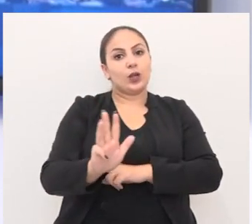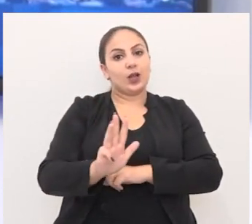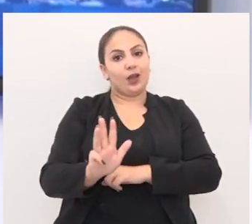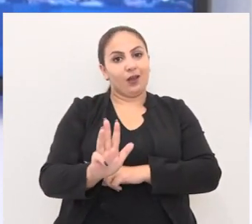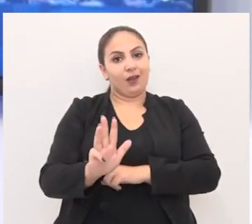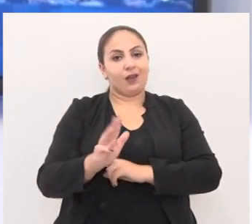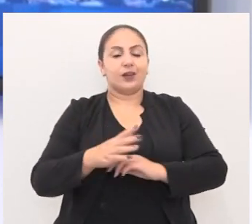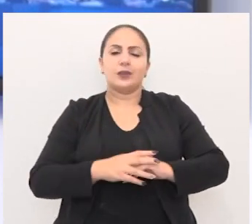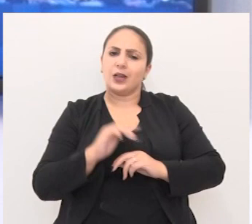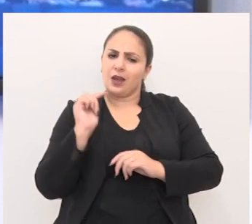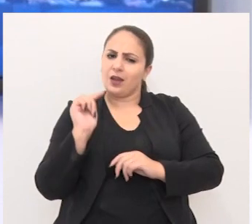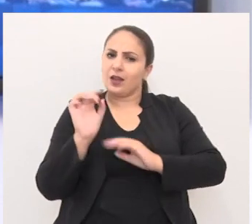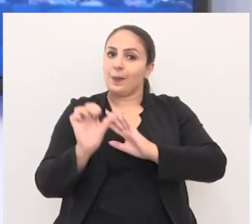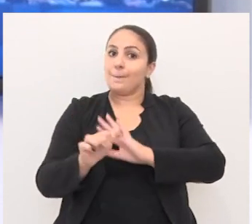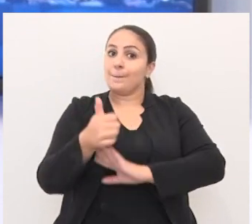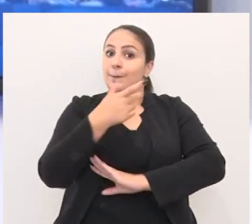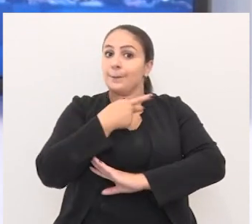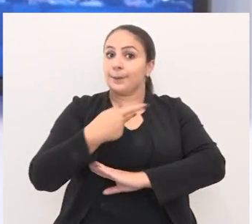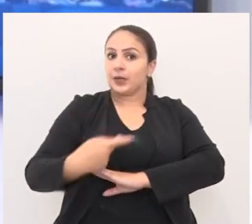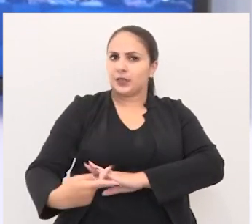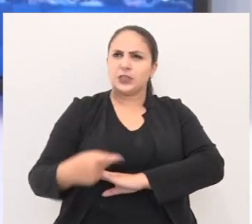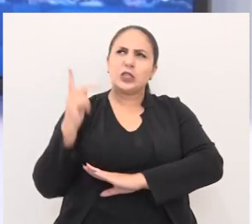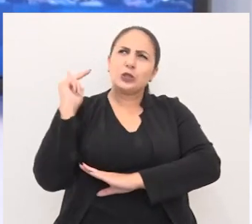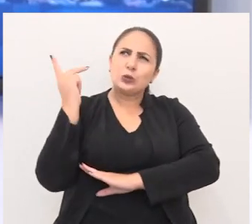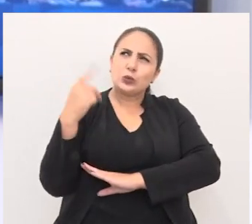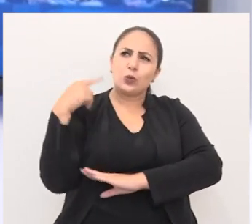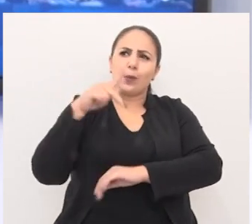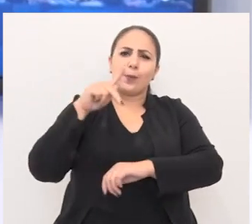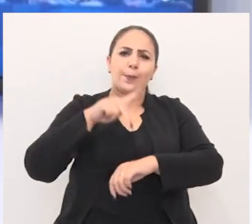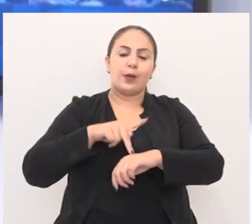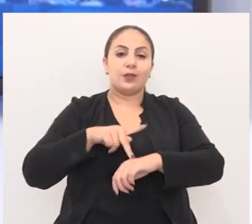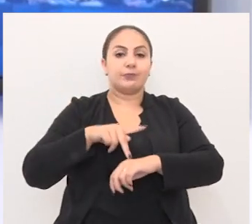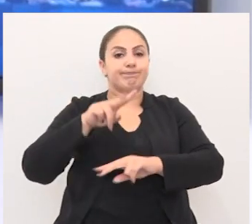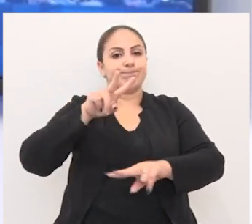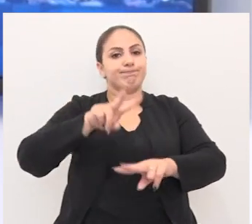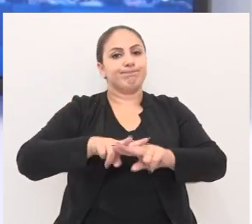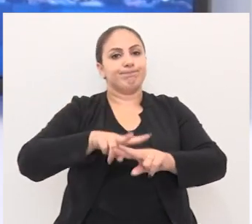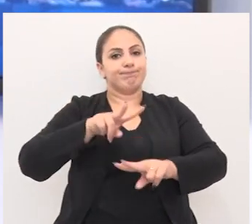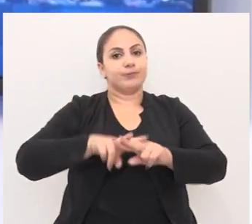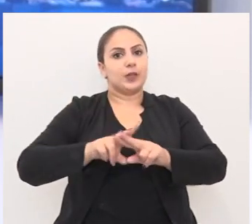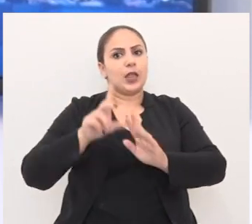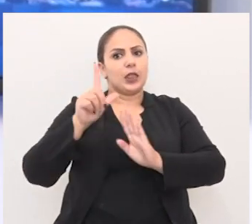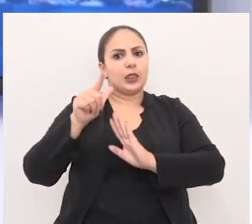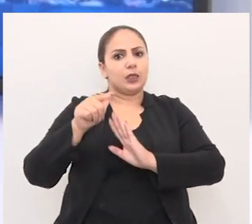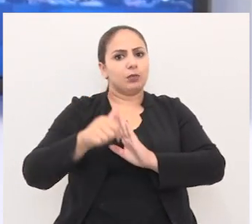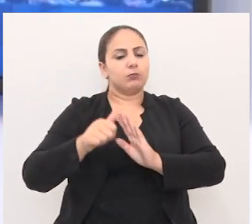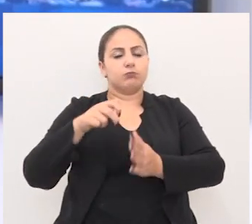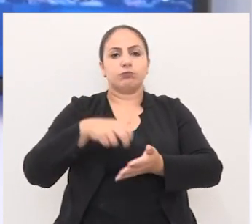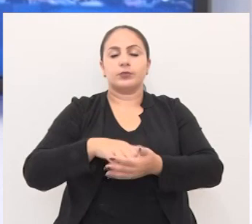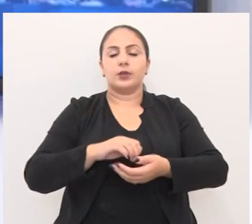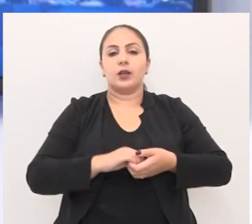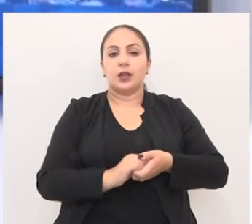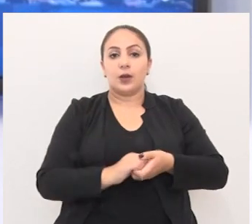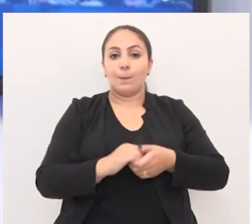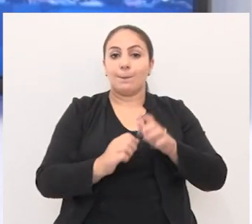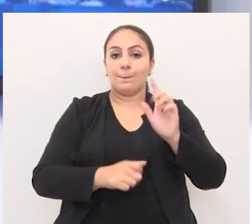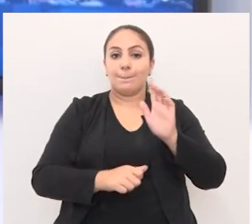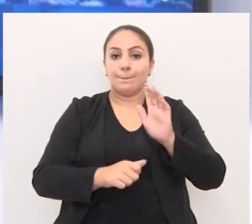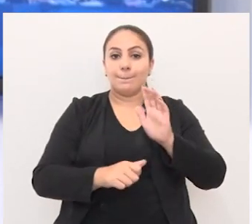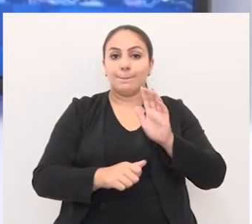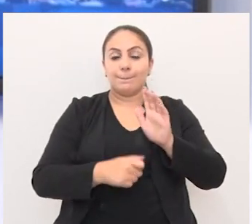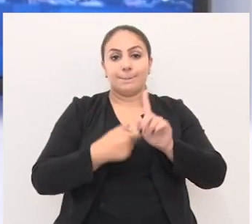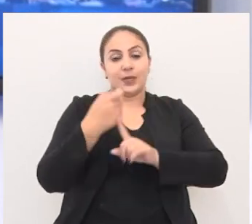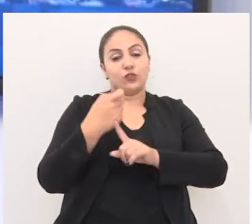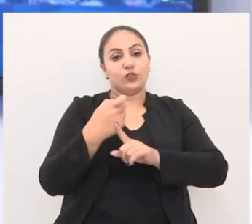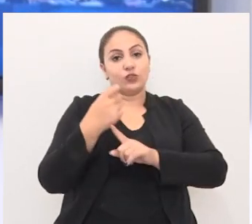da Silva. Ele foi o primeiro presidente da história do país a ser preso após condenação. No mês de abril,